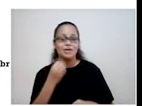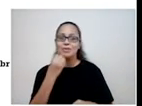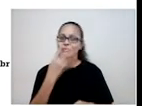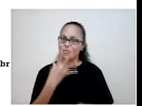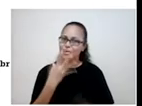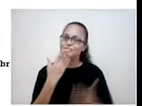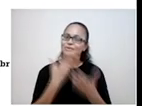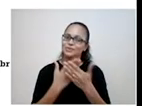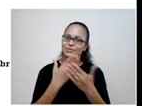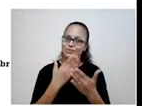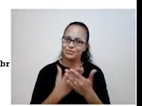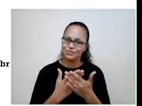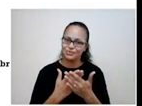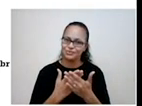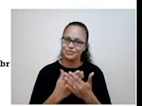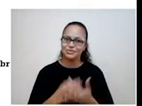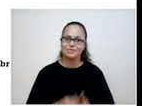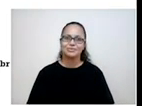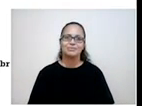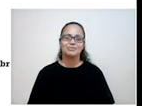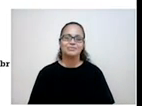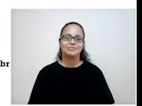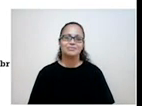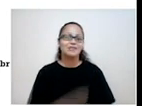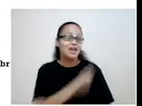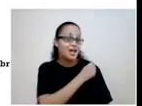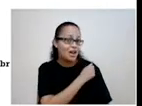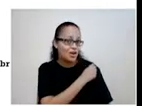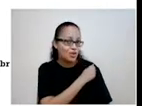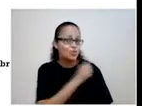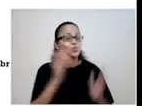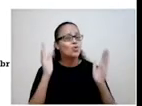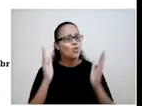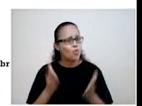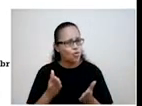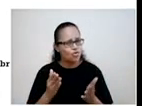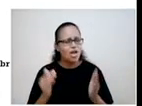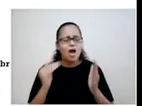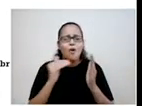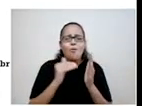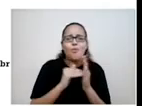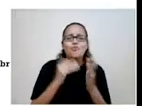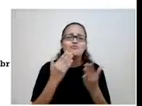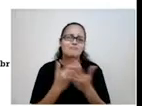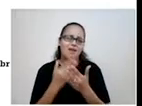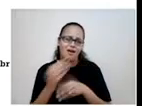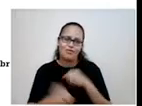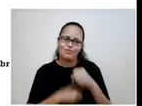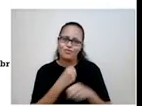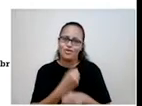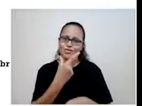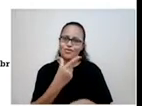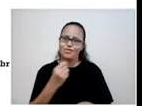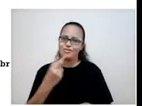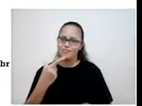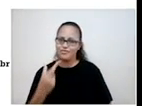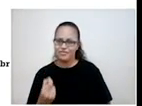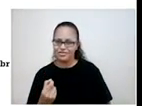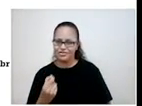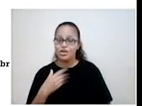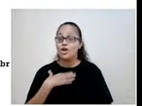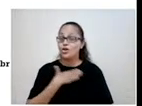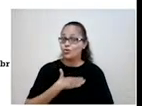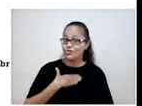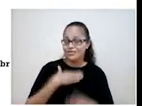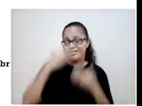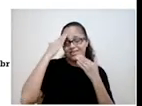bons estudos. E pessoal, hoje é a nossa última aula de 2020. E eu gostaria